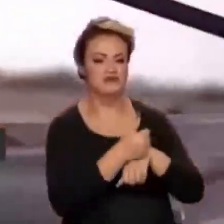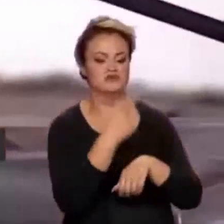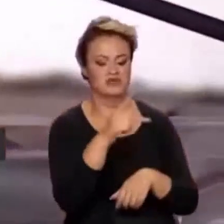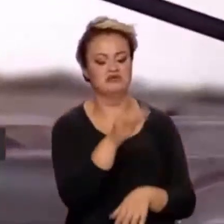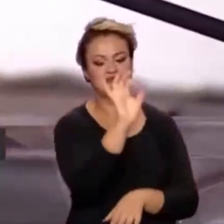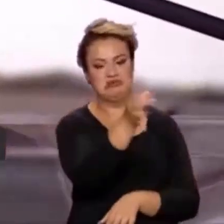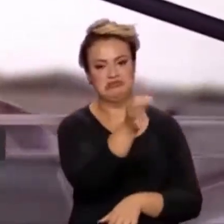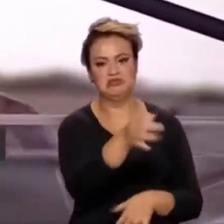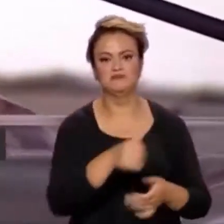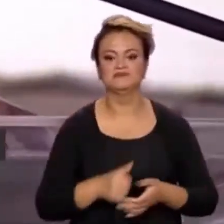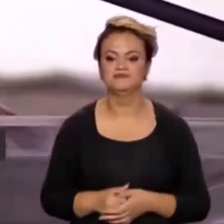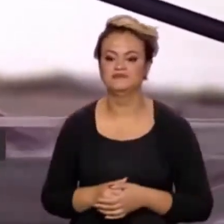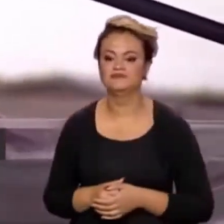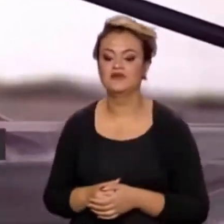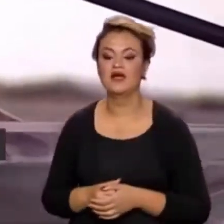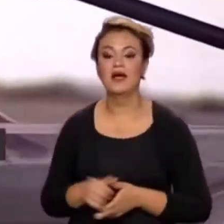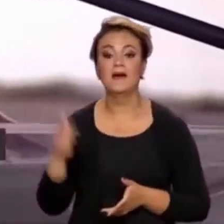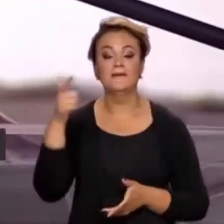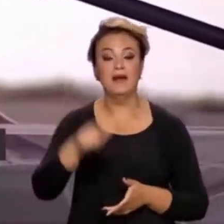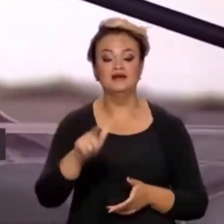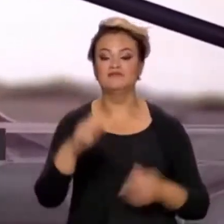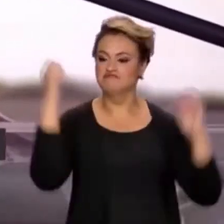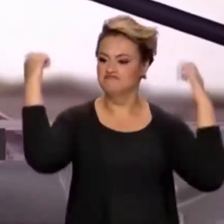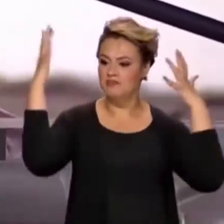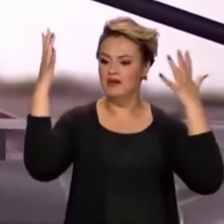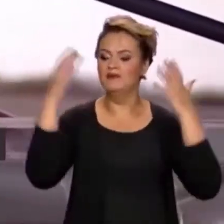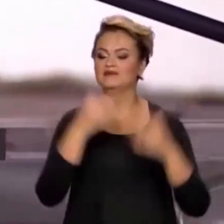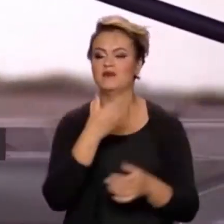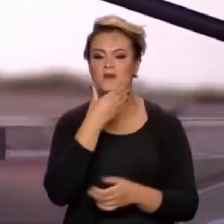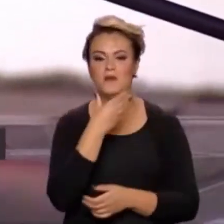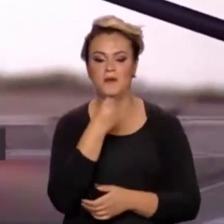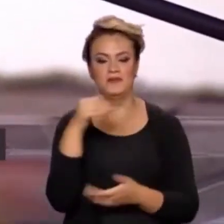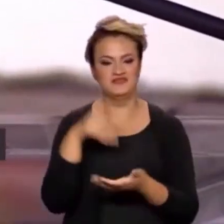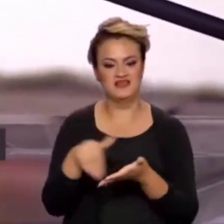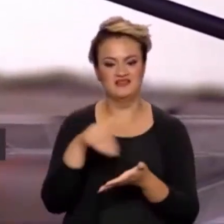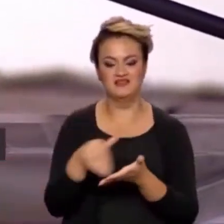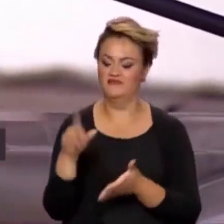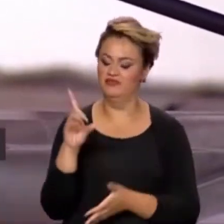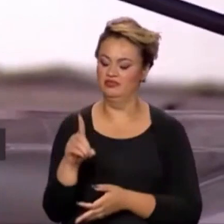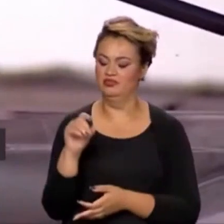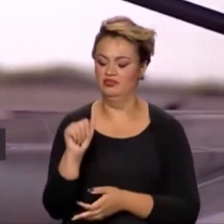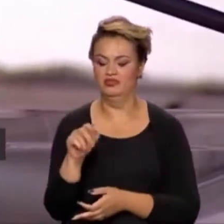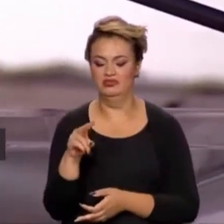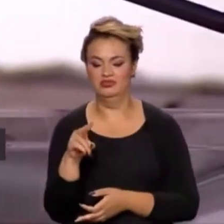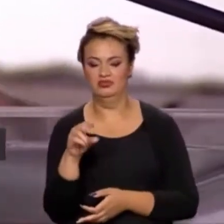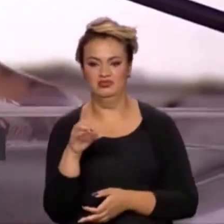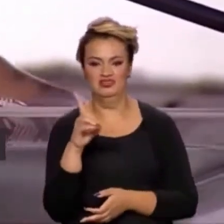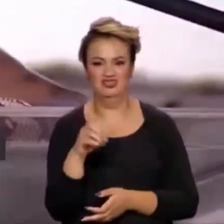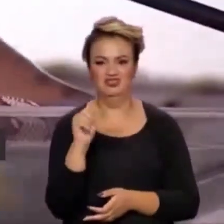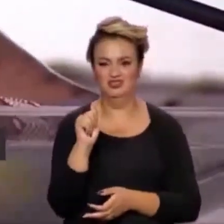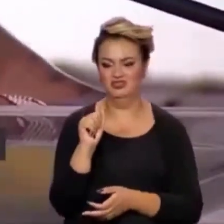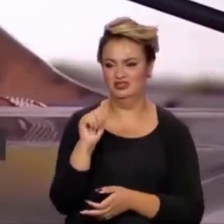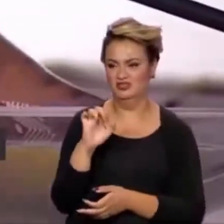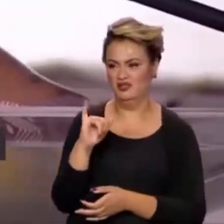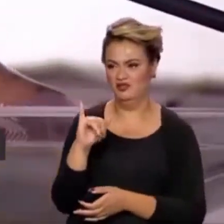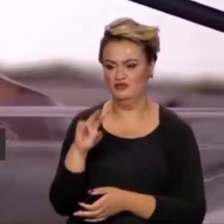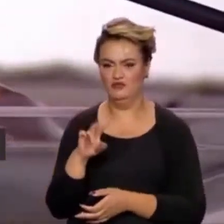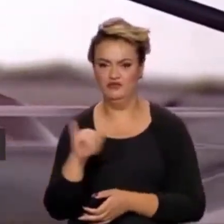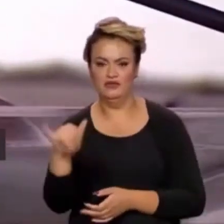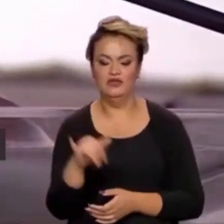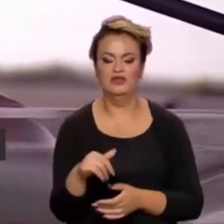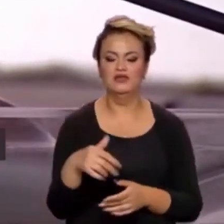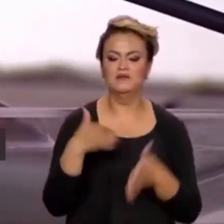faça também uma saudação ao nosso secretário, Veiba Itapeba, né, que juntos estamos compondo